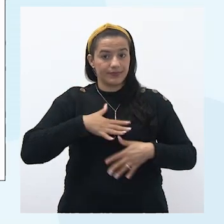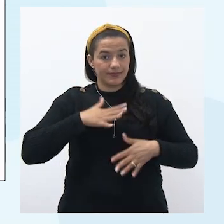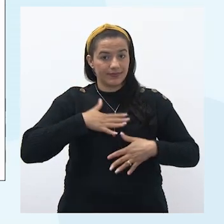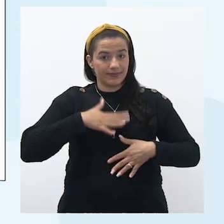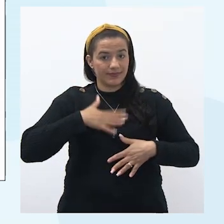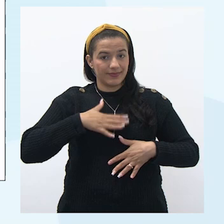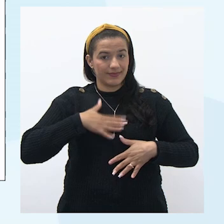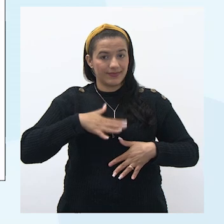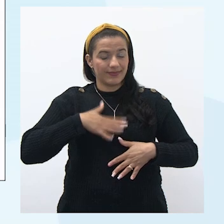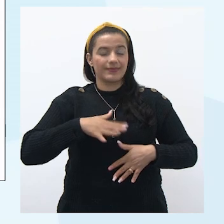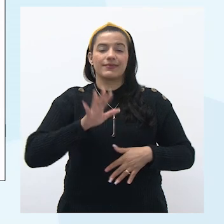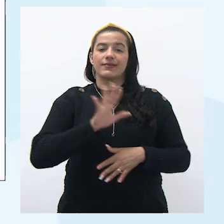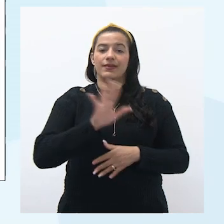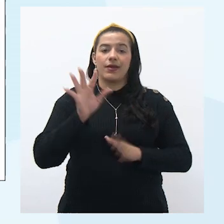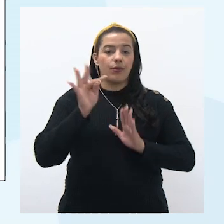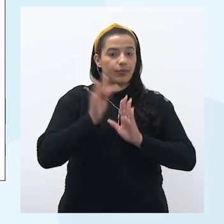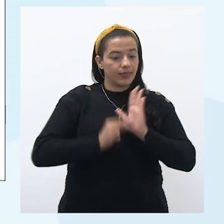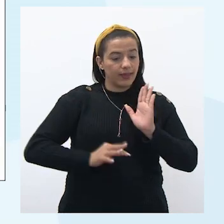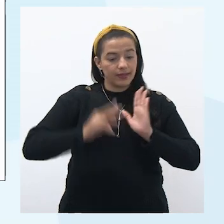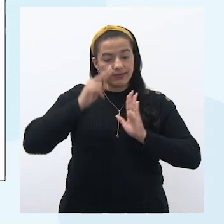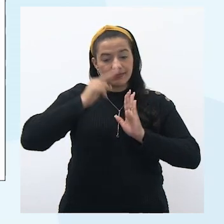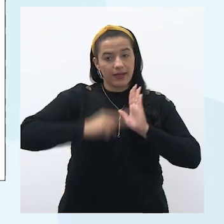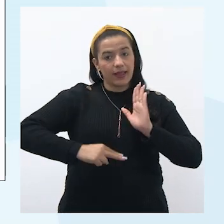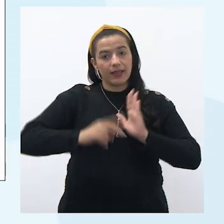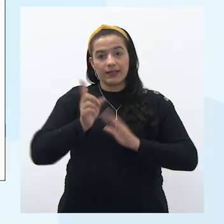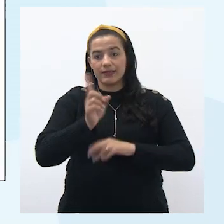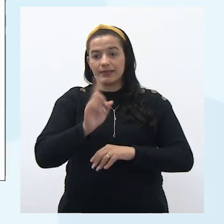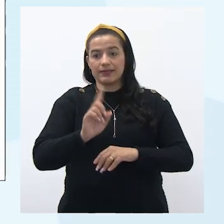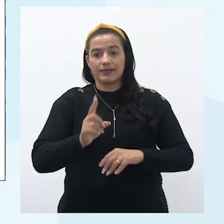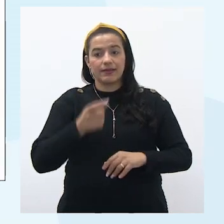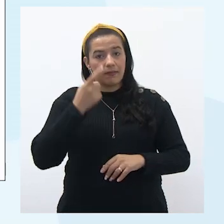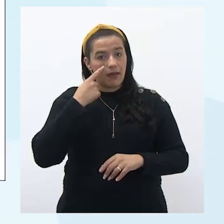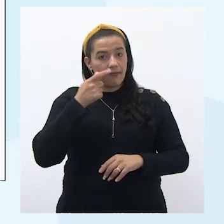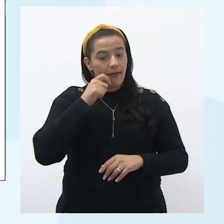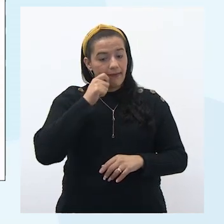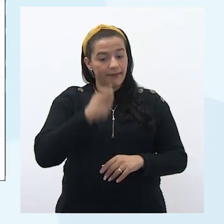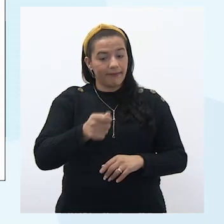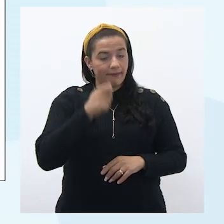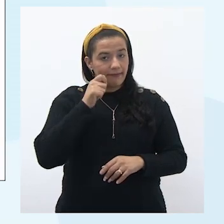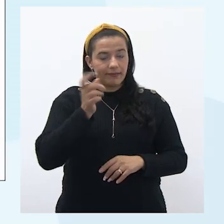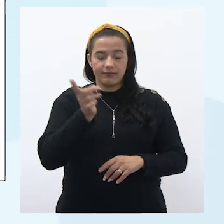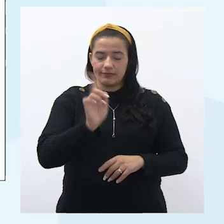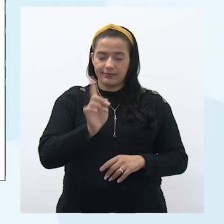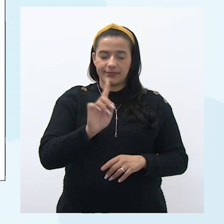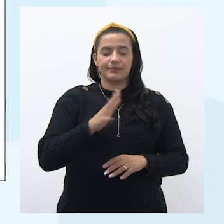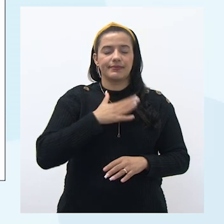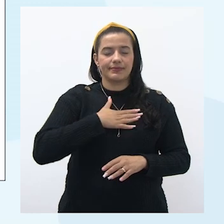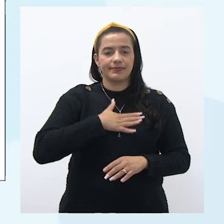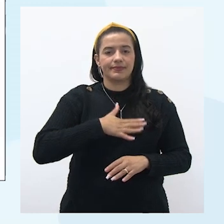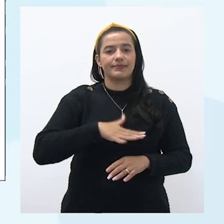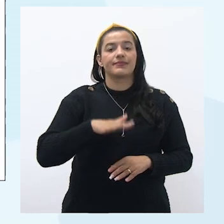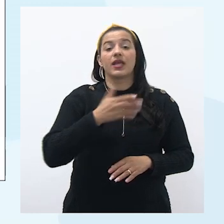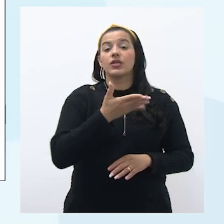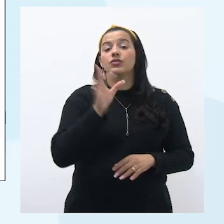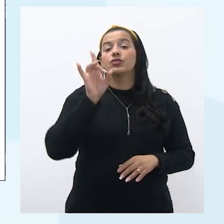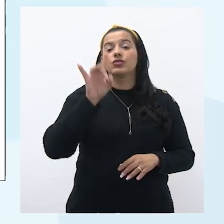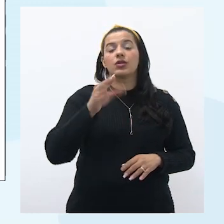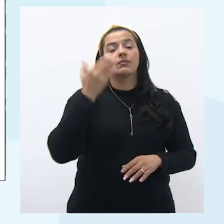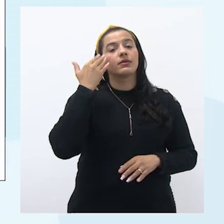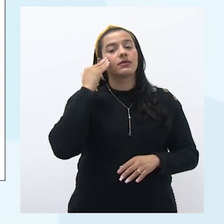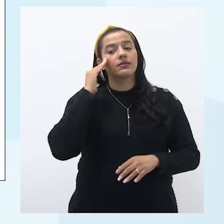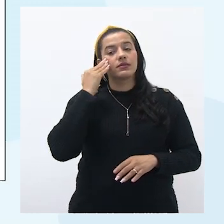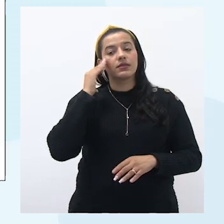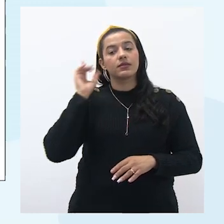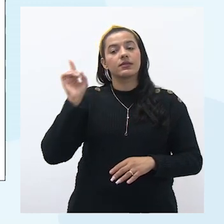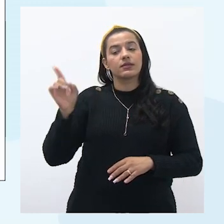é um texto, não é um teste de quanto a gente está enxergando, não é. É só para a gente poder entender